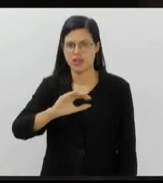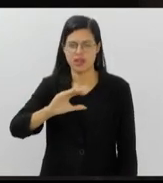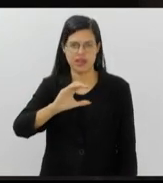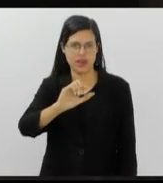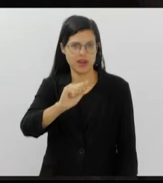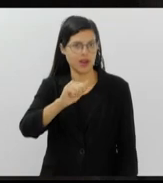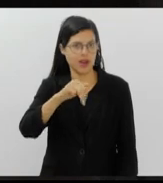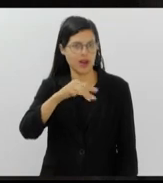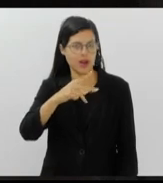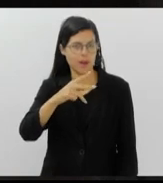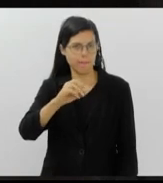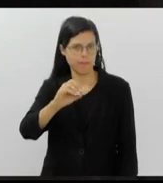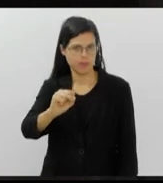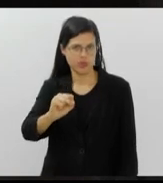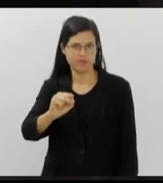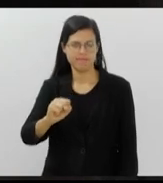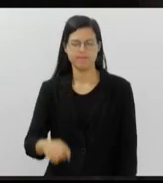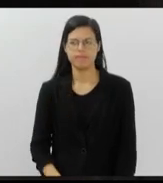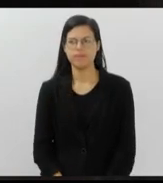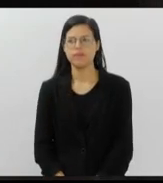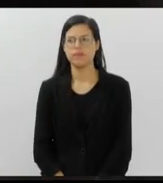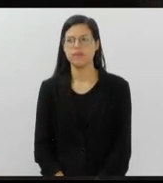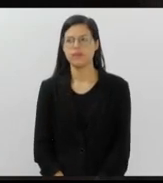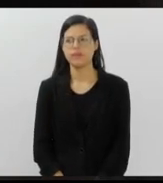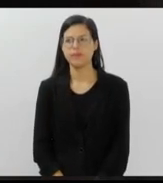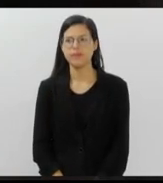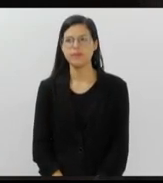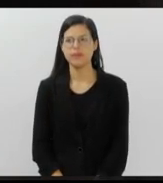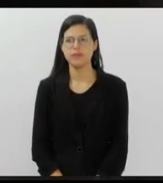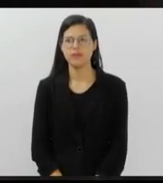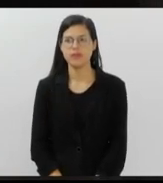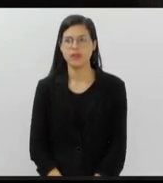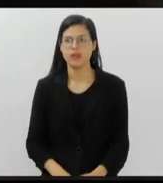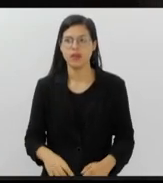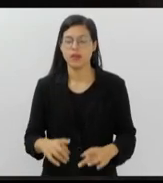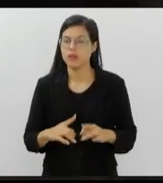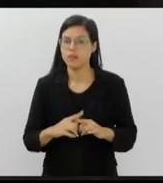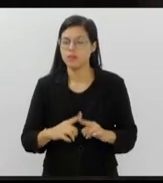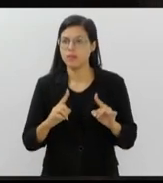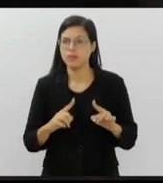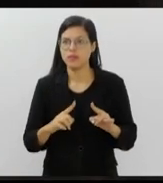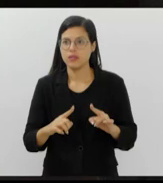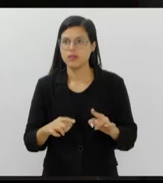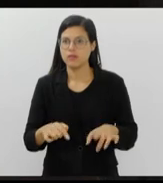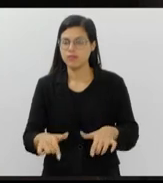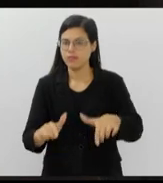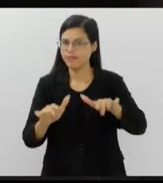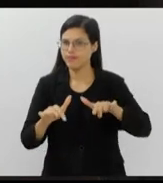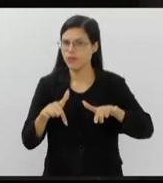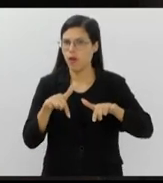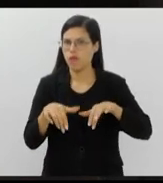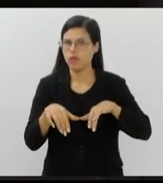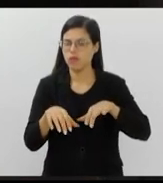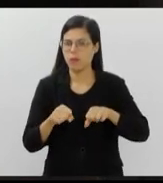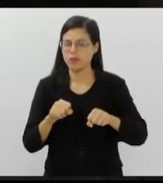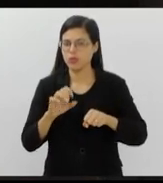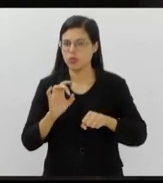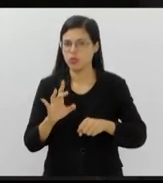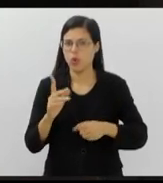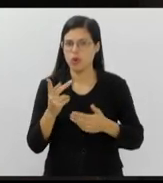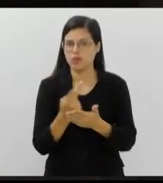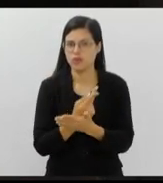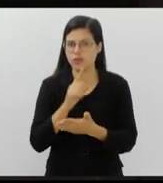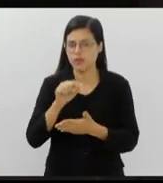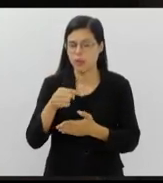No entanto, senhoras e senhores, sua inscrição só aconteceu após longos anos de